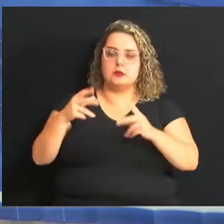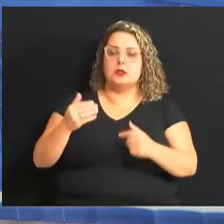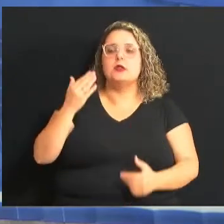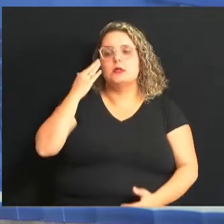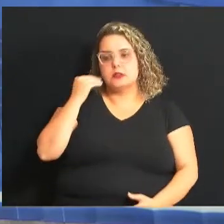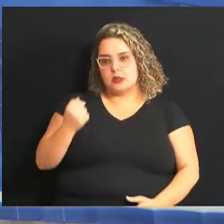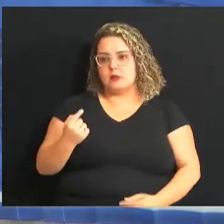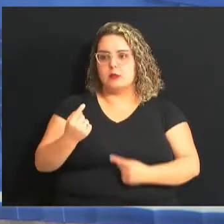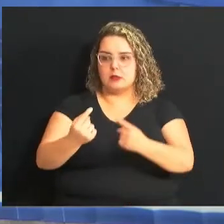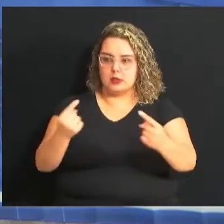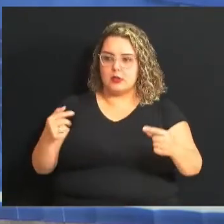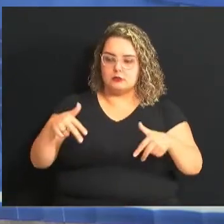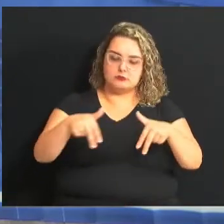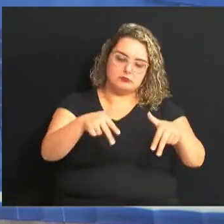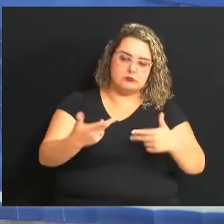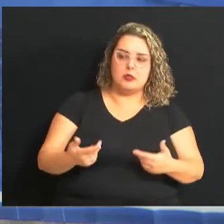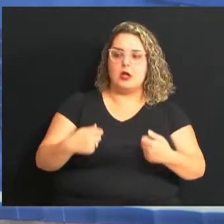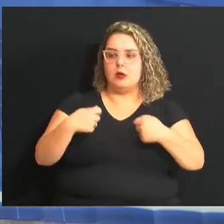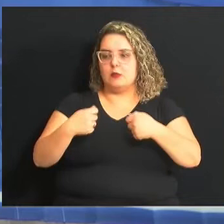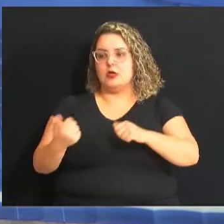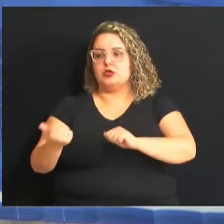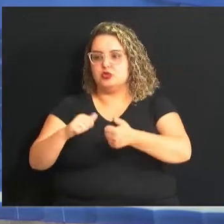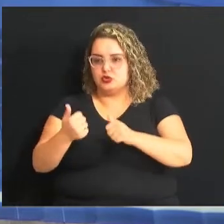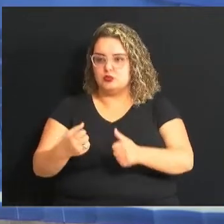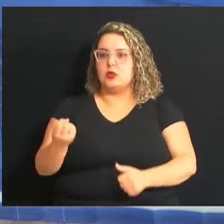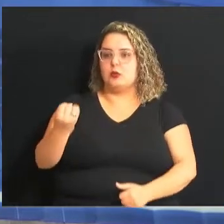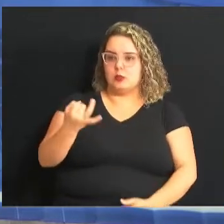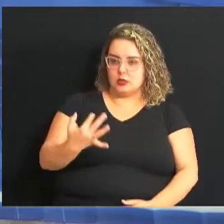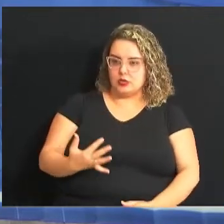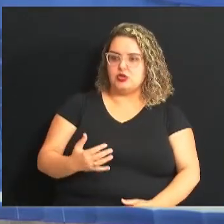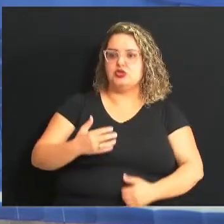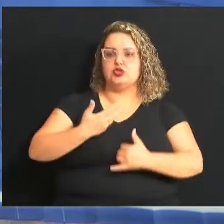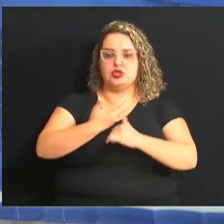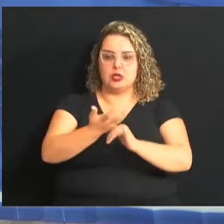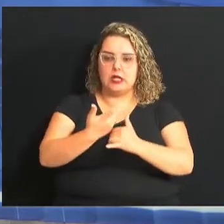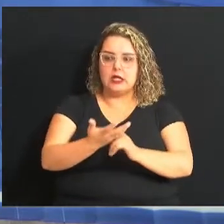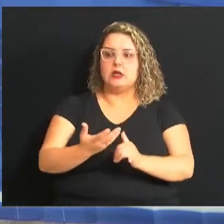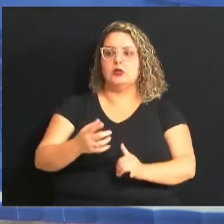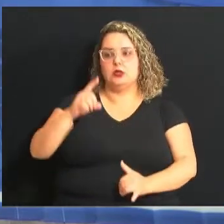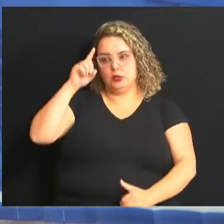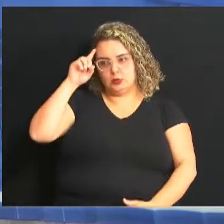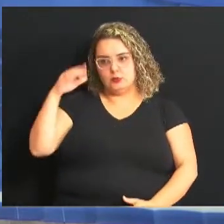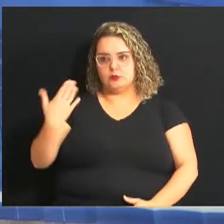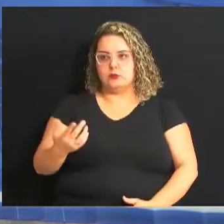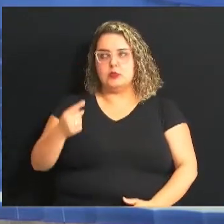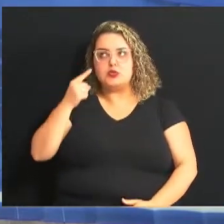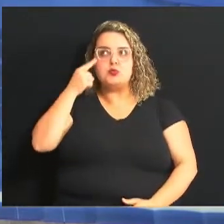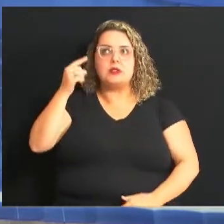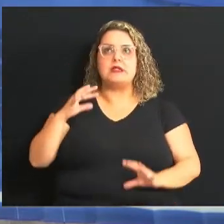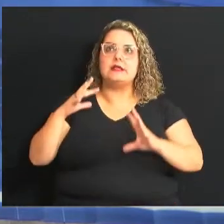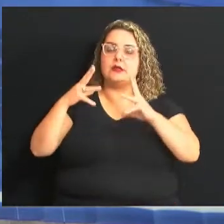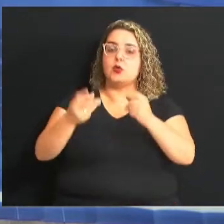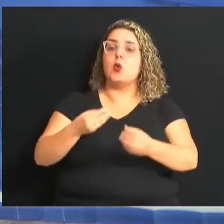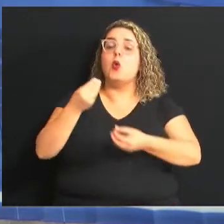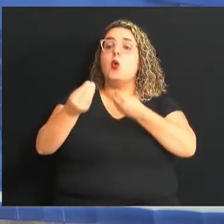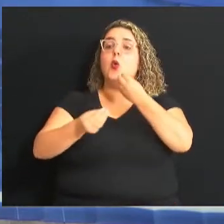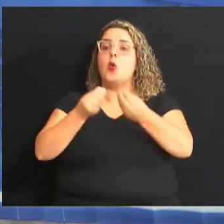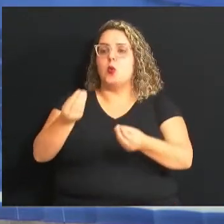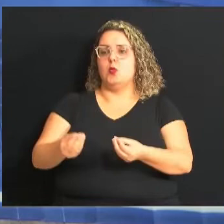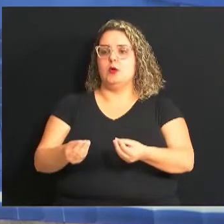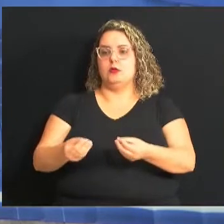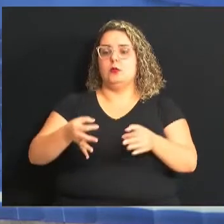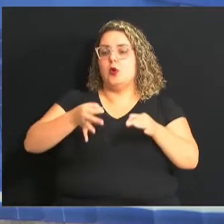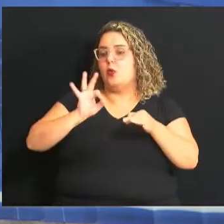pessoa depende aí, precisa de uma certa quantidade, né, de calorias por dia, mas de uma maneira geral, como que deve ser o nosso café da manhã,